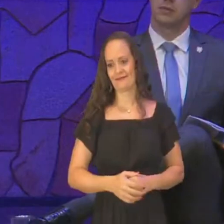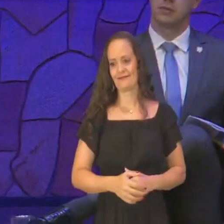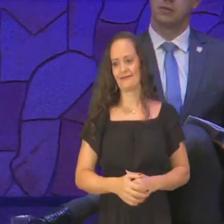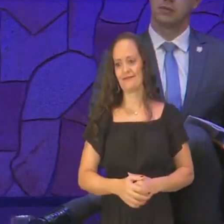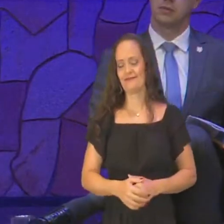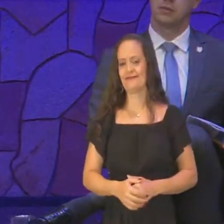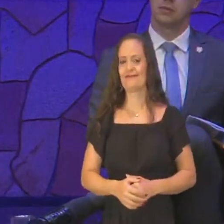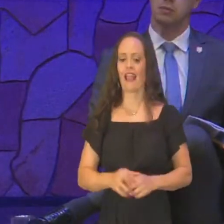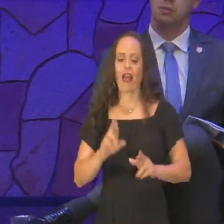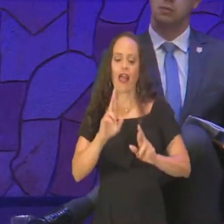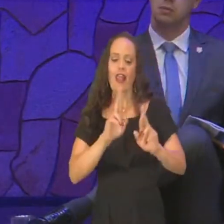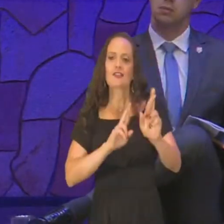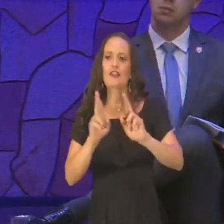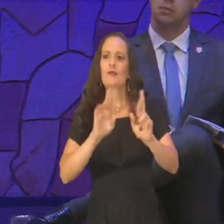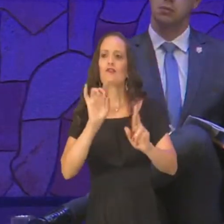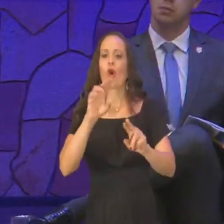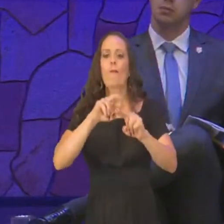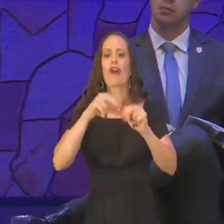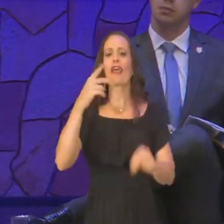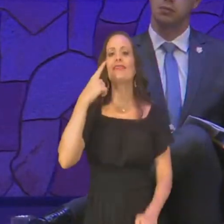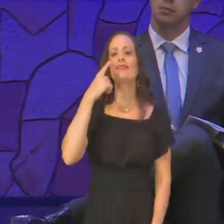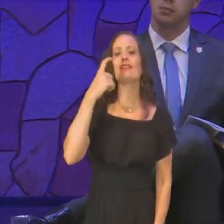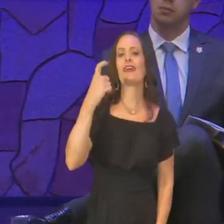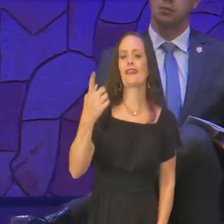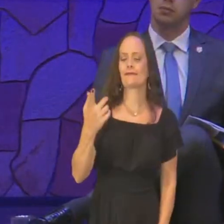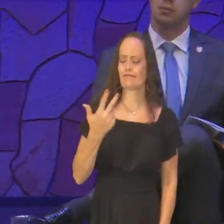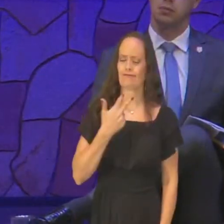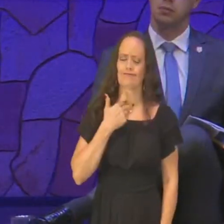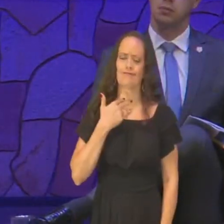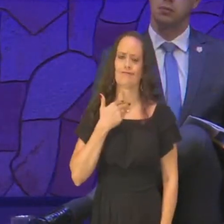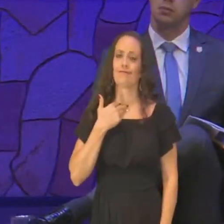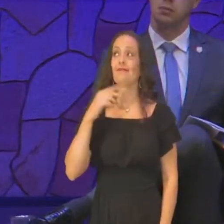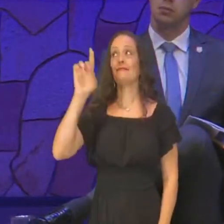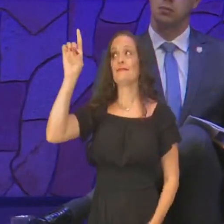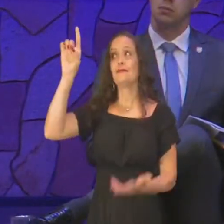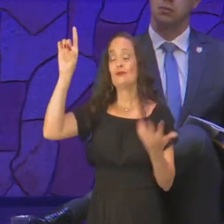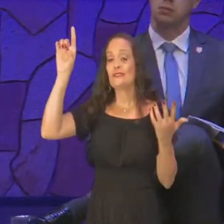Relacionamentos por interesses. O Senhor nos convida